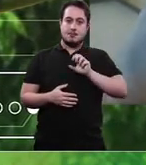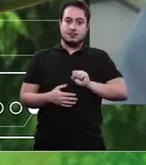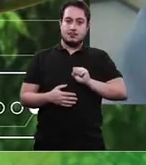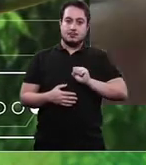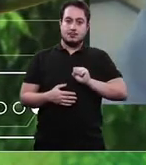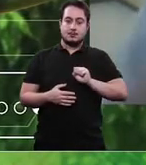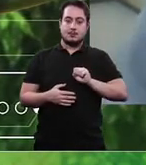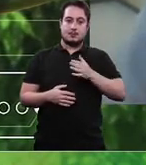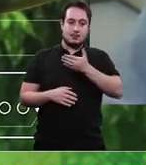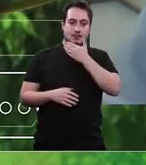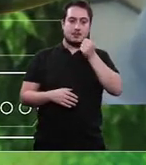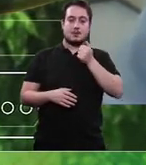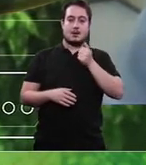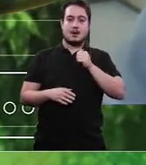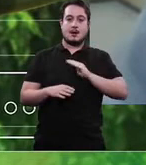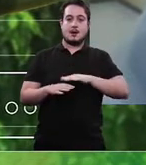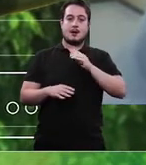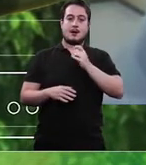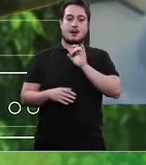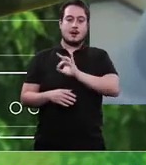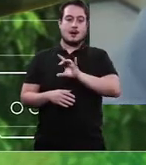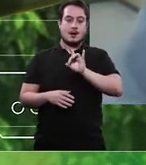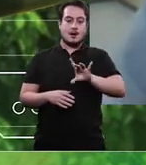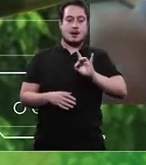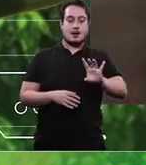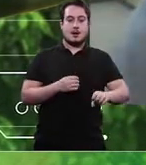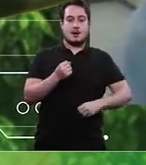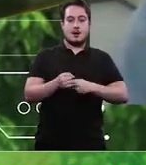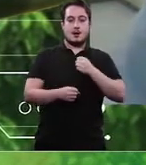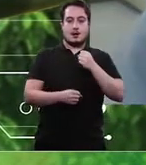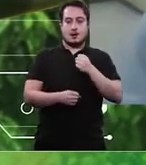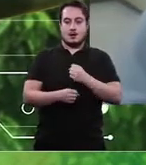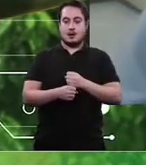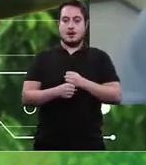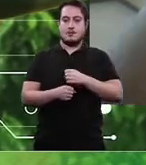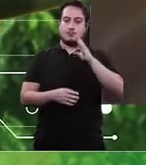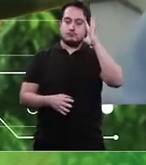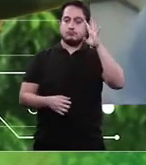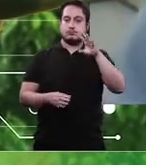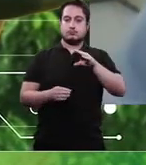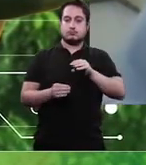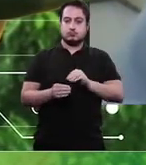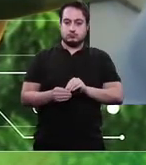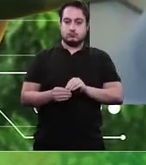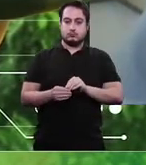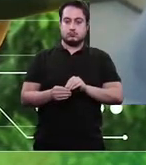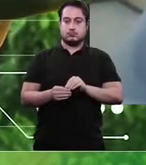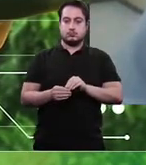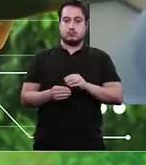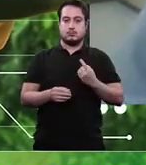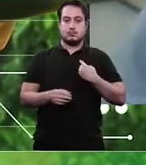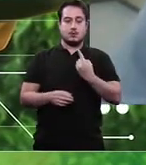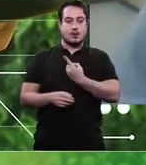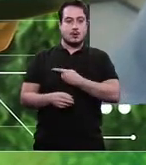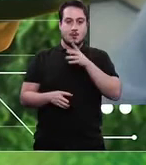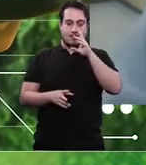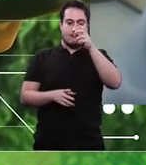melhorar a cada ano mais a nossa produtividade, a nossa competência, a nossa